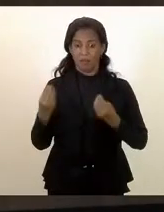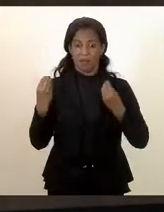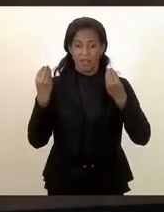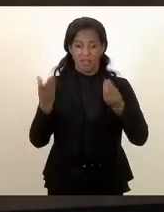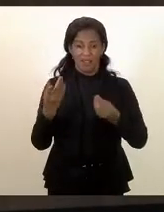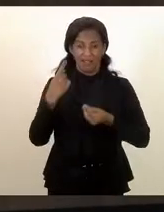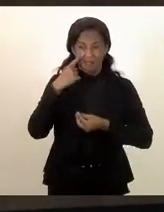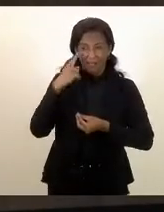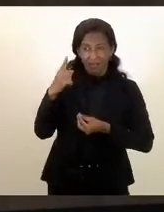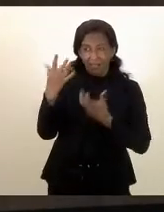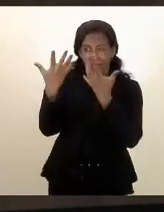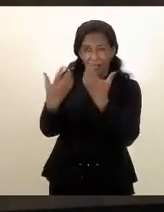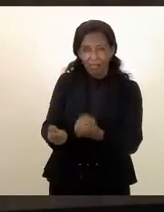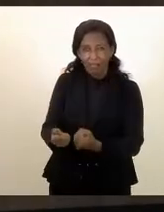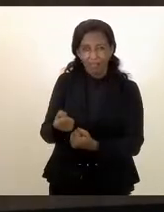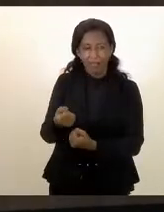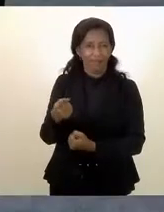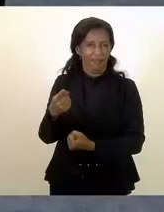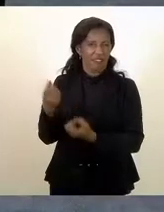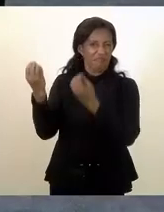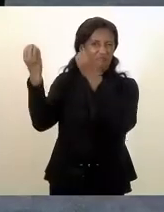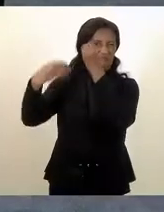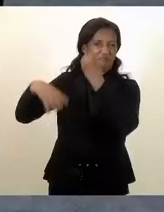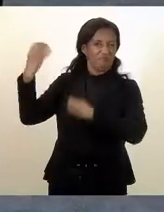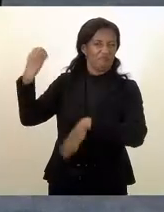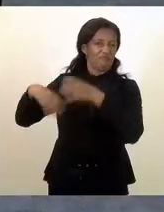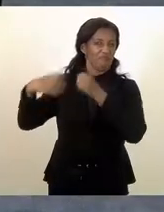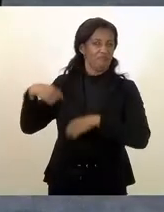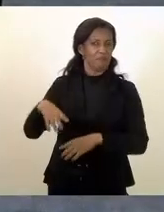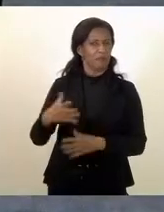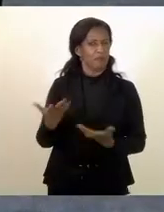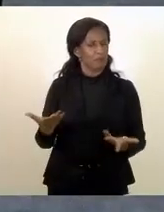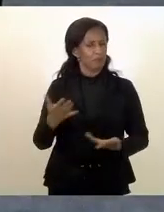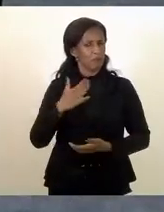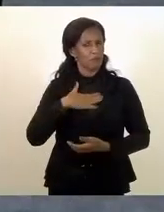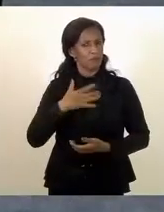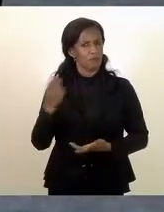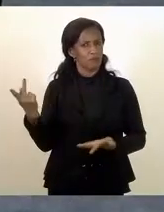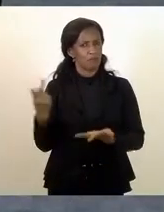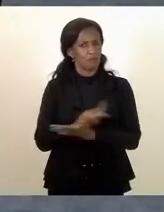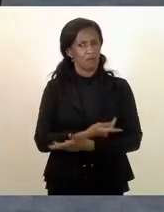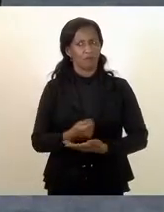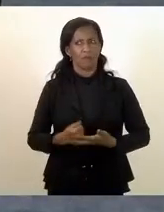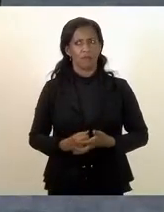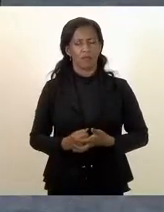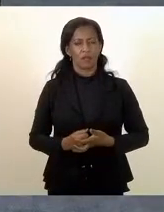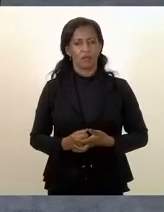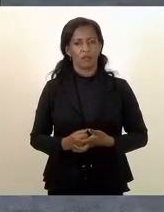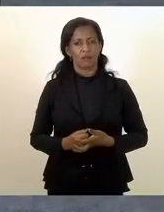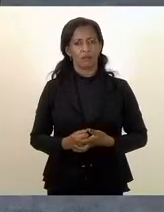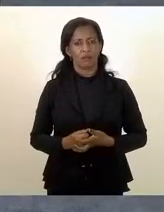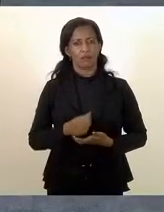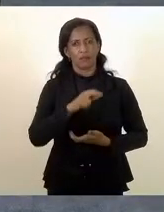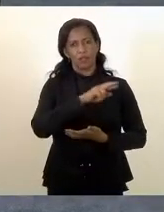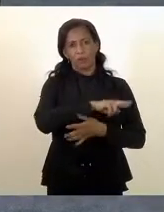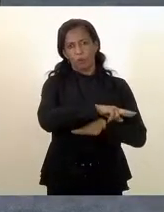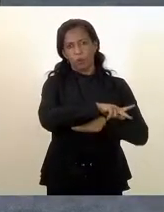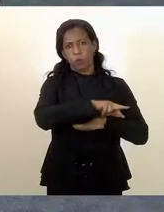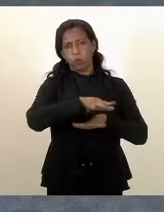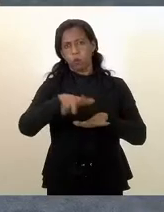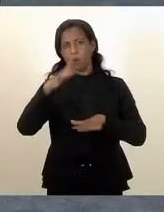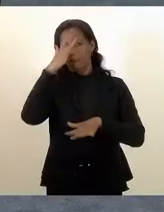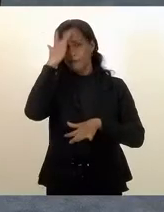a palmatória ele foi lá e desmontou e ali para mim aconteceu o seguinte várias pessoas